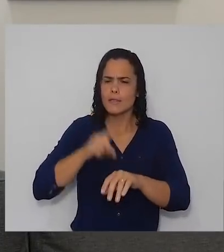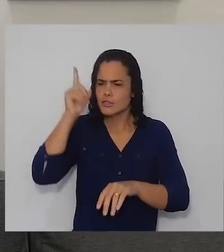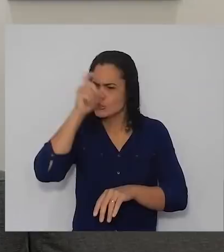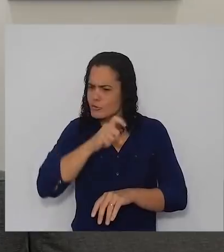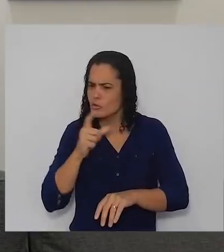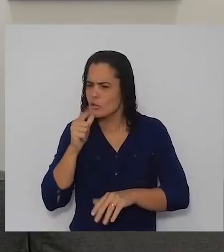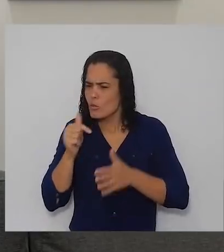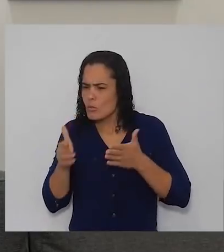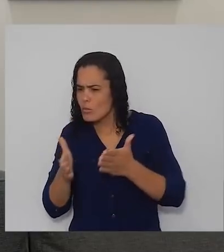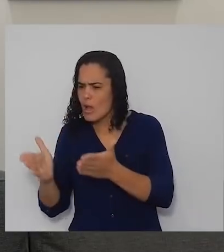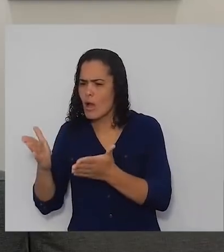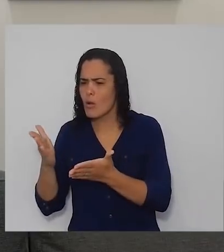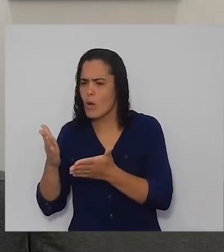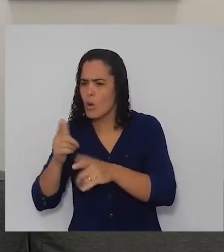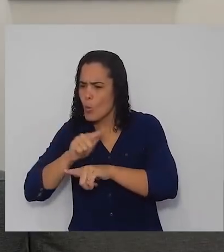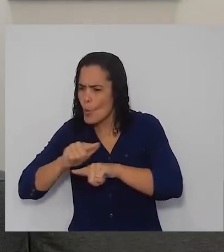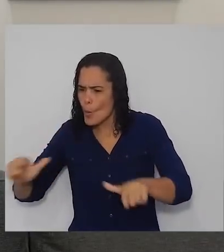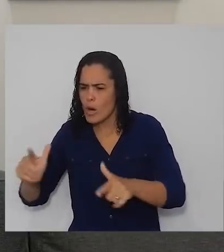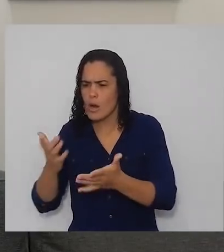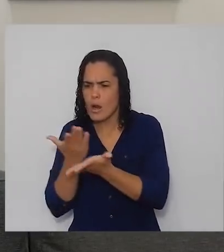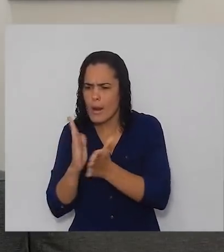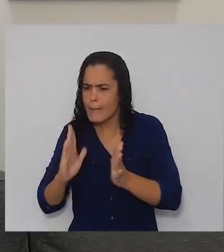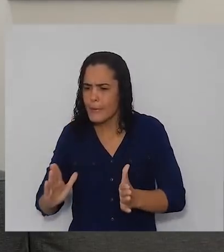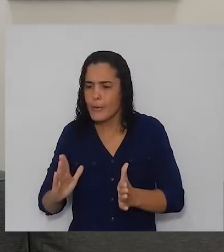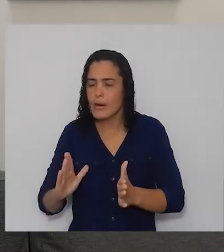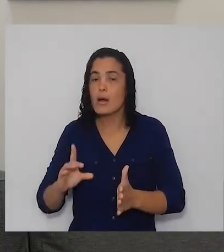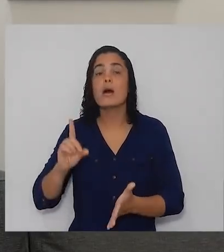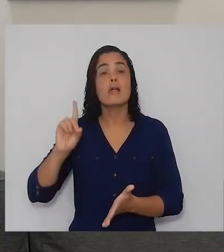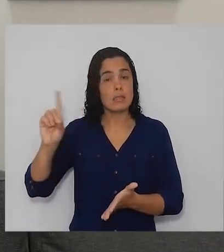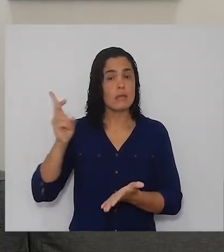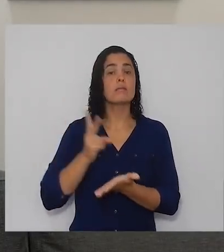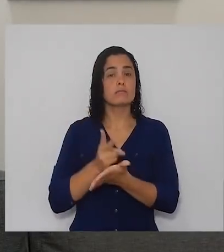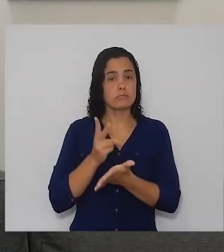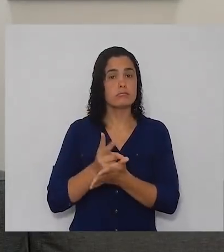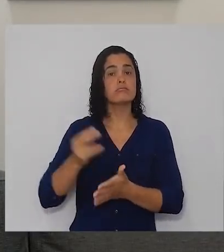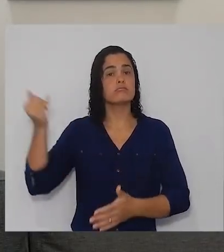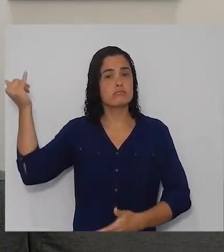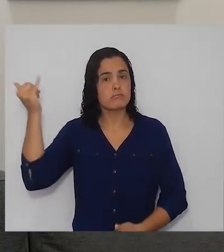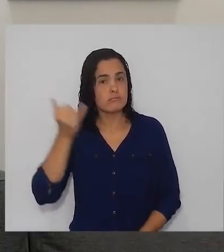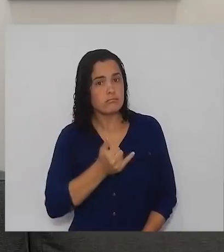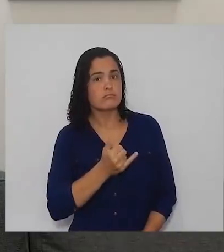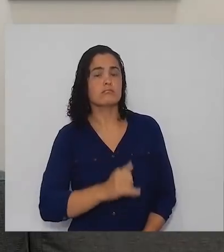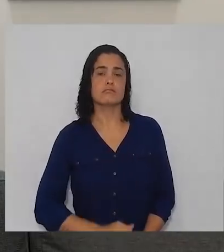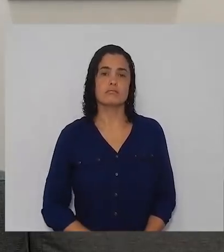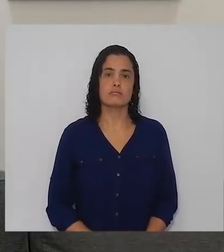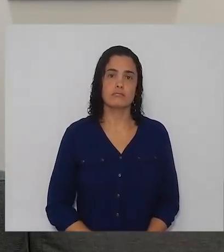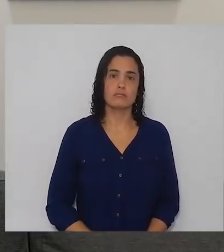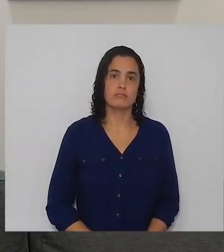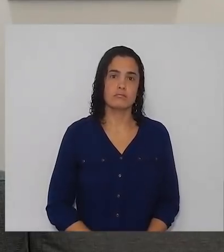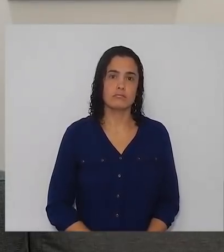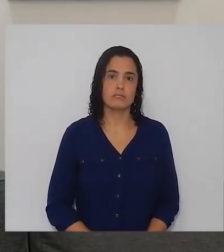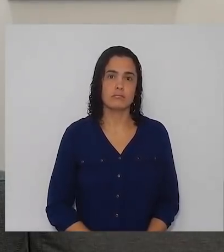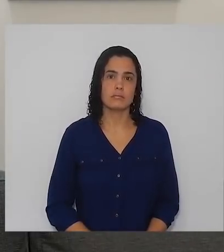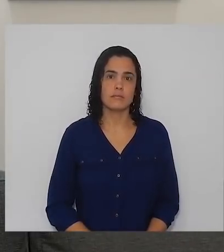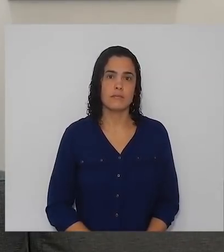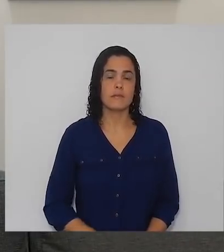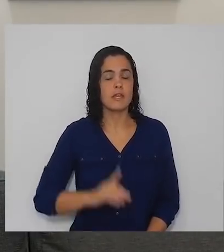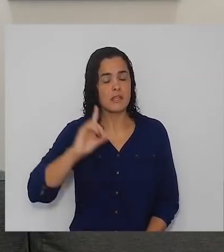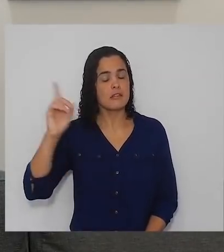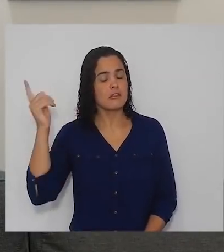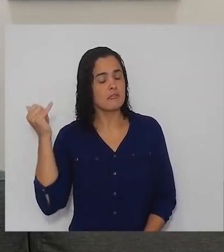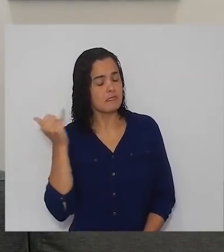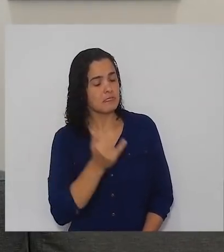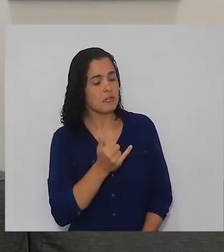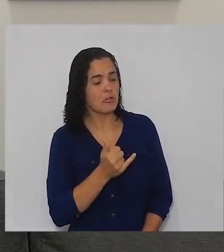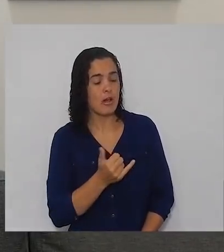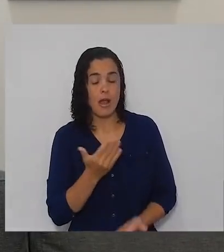Deus continua falando. E quando Deus está falando, ele olha todos os tempos. Para Elias era o